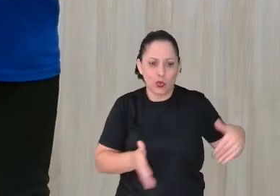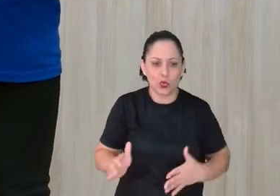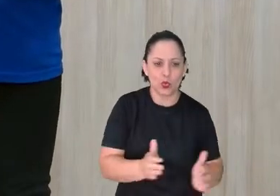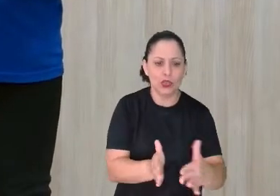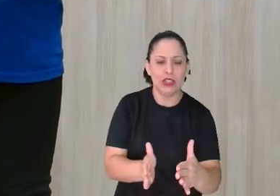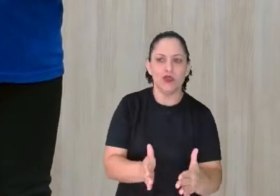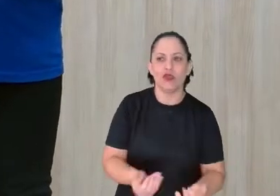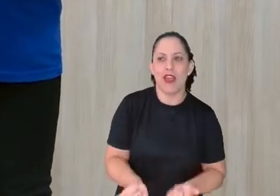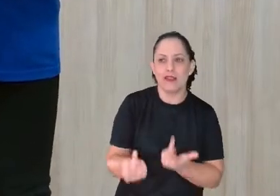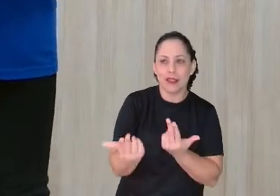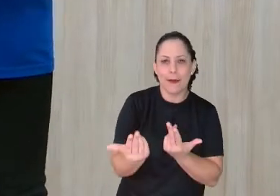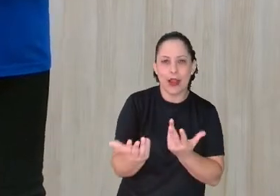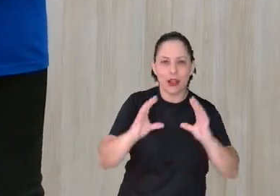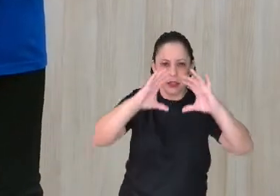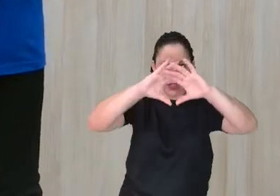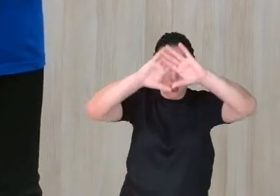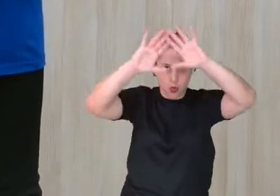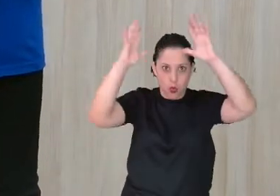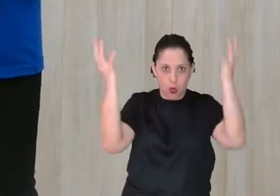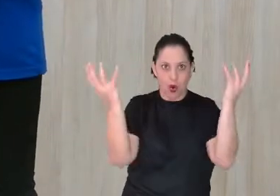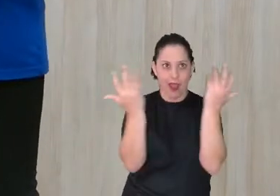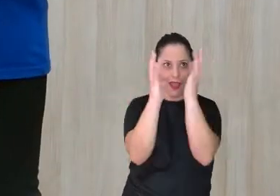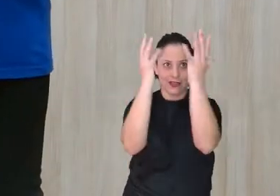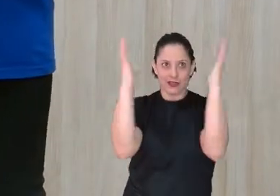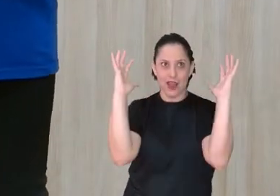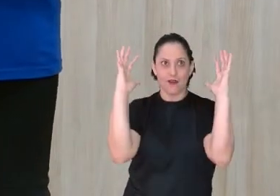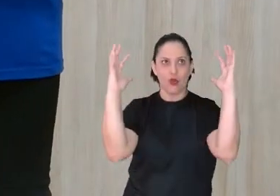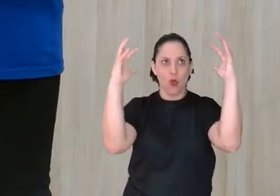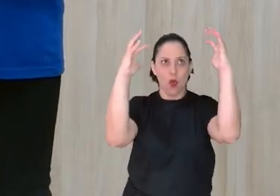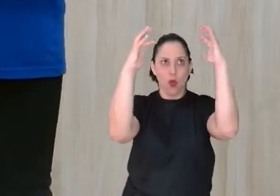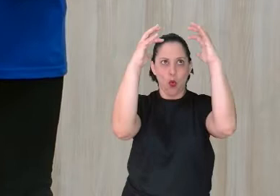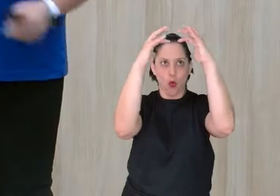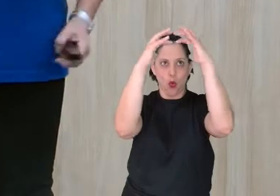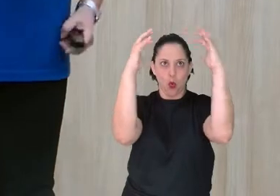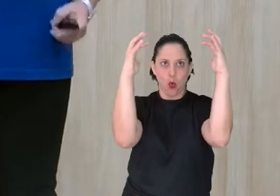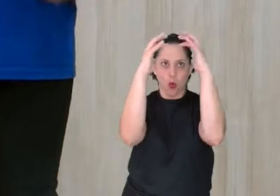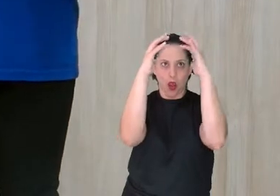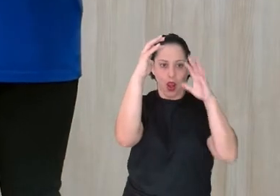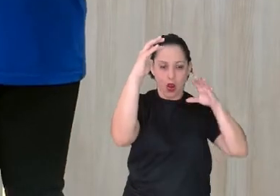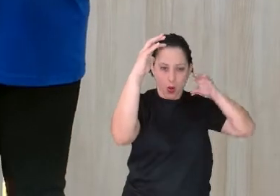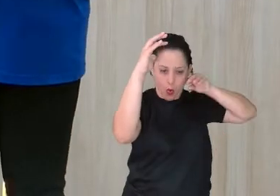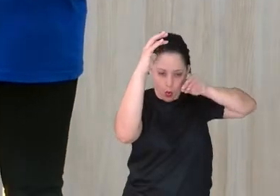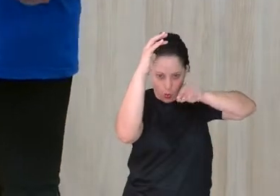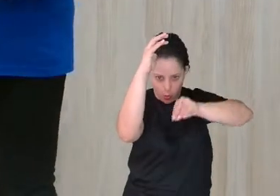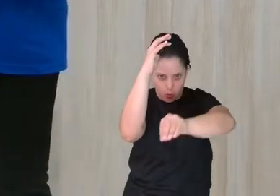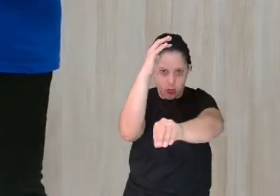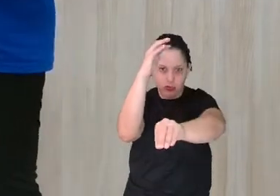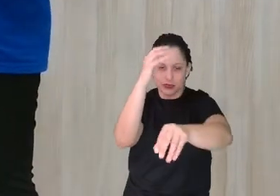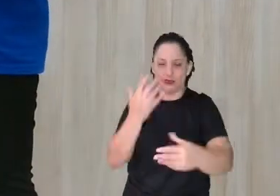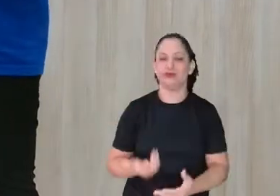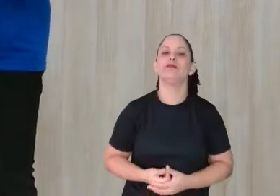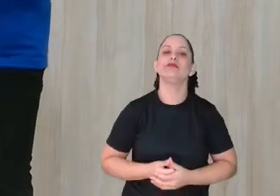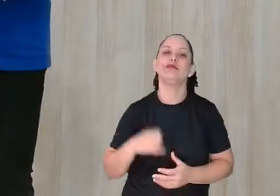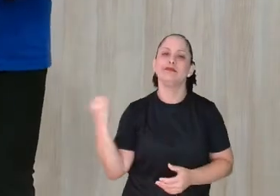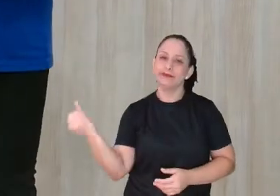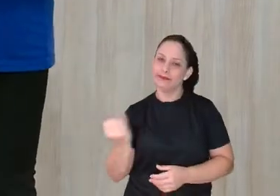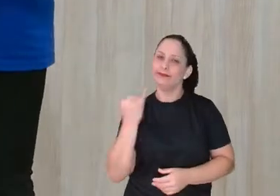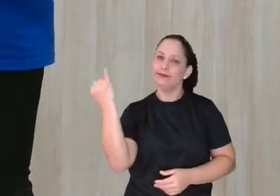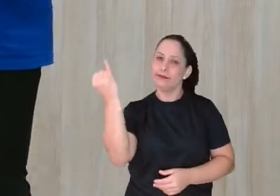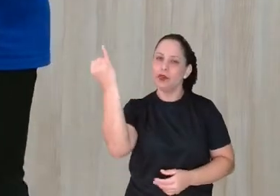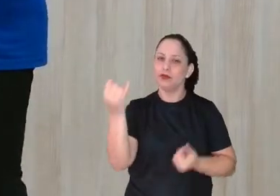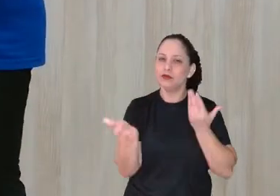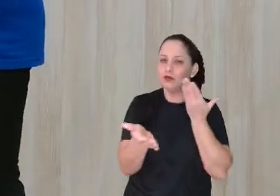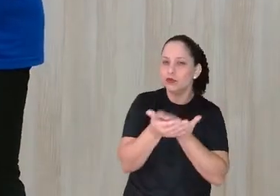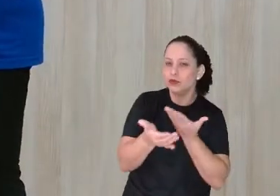verdadeiros túneis, os vegetais, de uma beleza ímpar. É importante, gente, dar uma olhadinha aí, né,